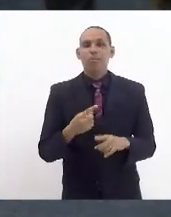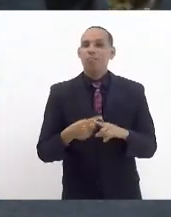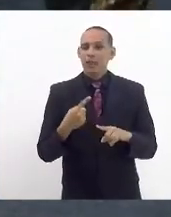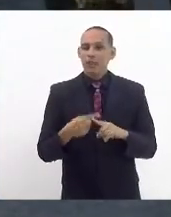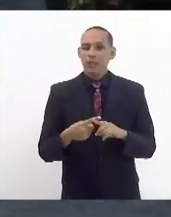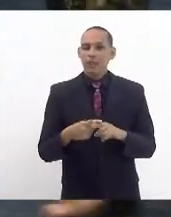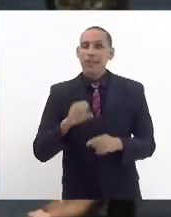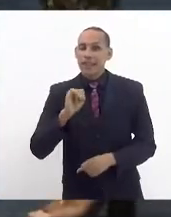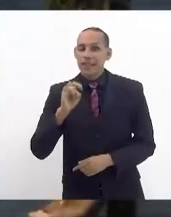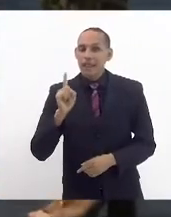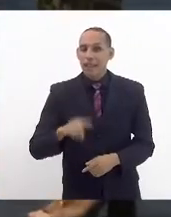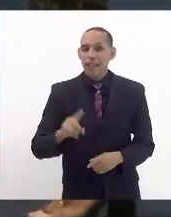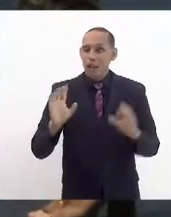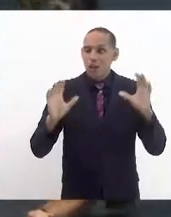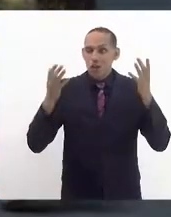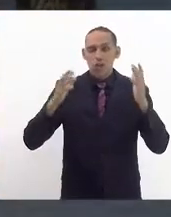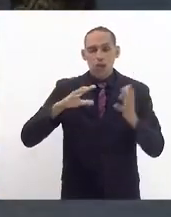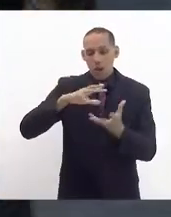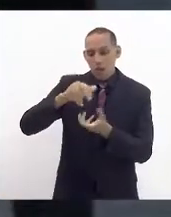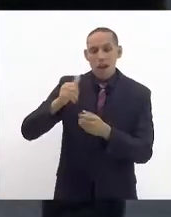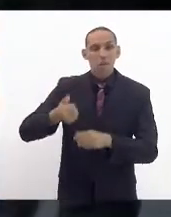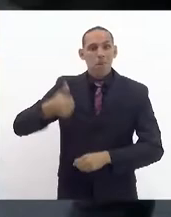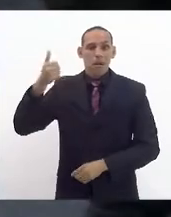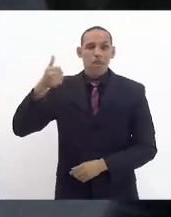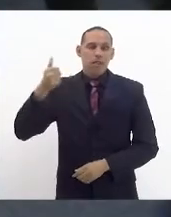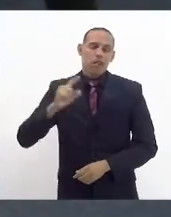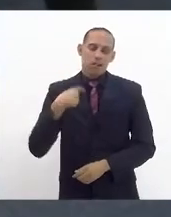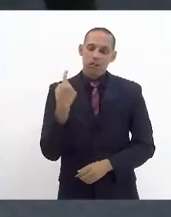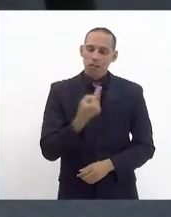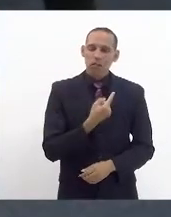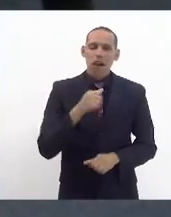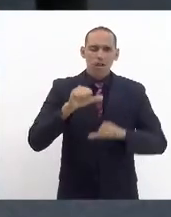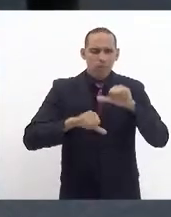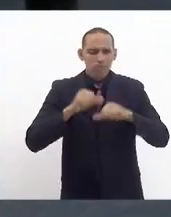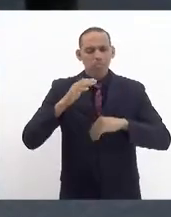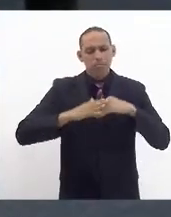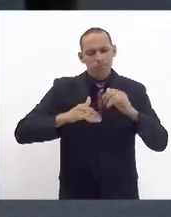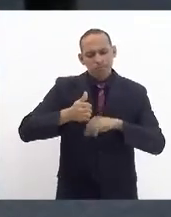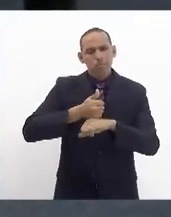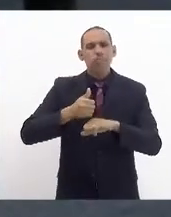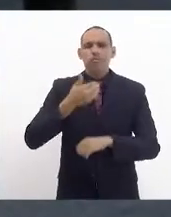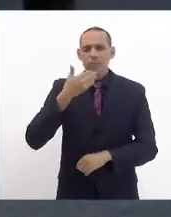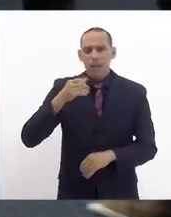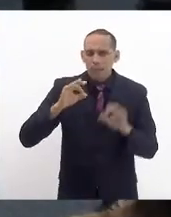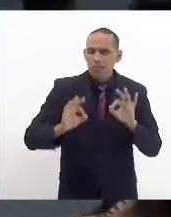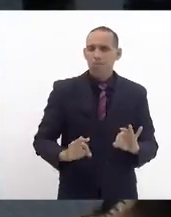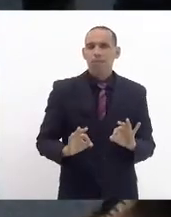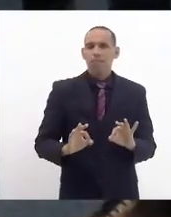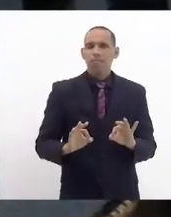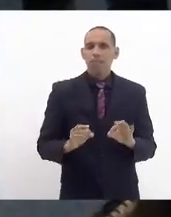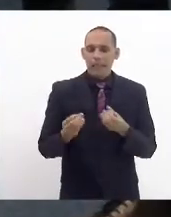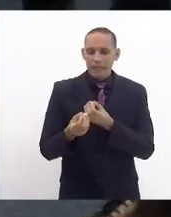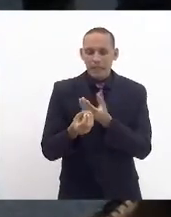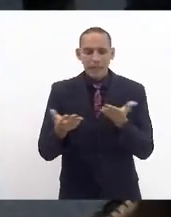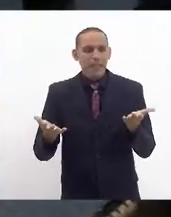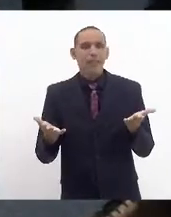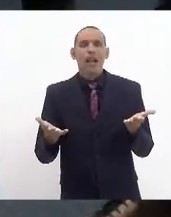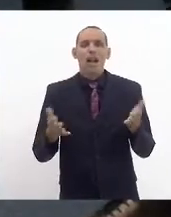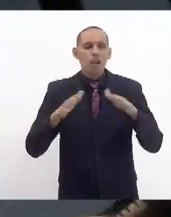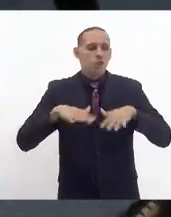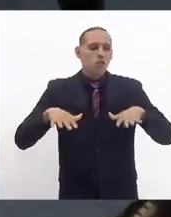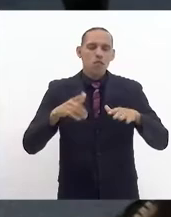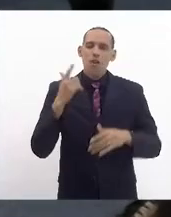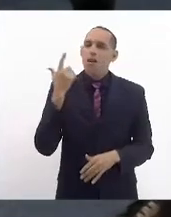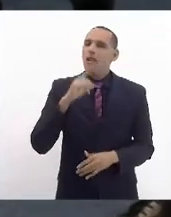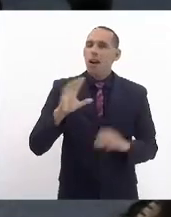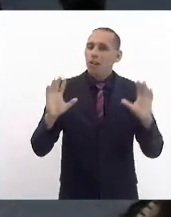já que se trata do maior show da terra, que a gente profissionalize melhor esse show, que a gente possa dar uma condição melhor,